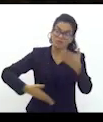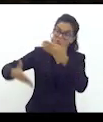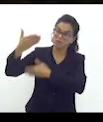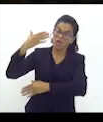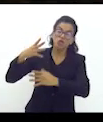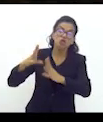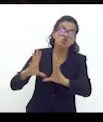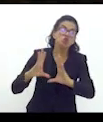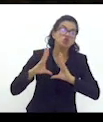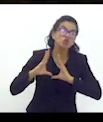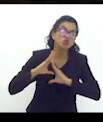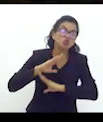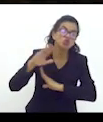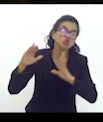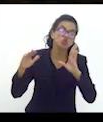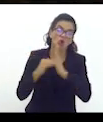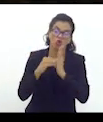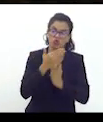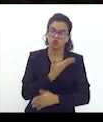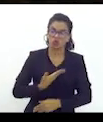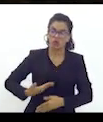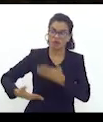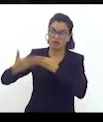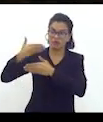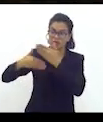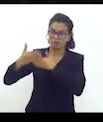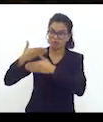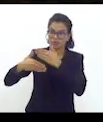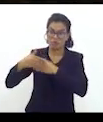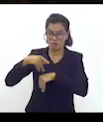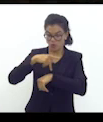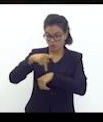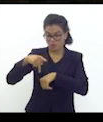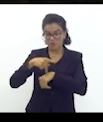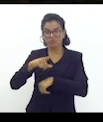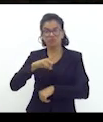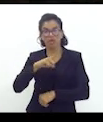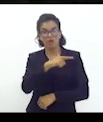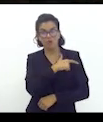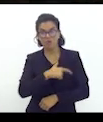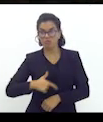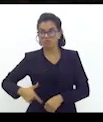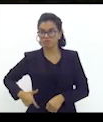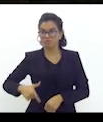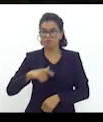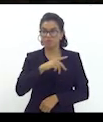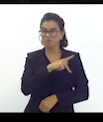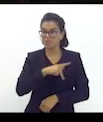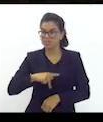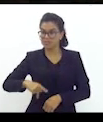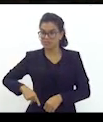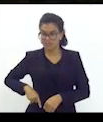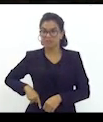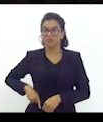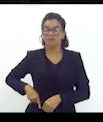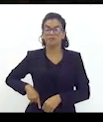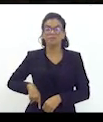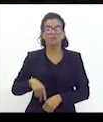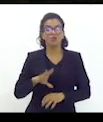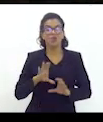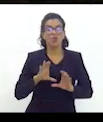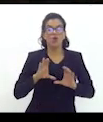governos, que o país tem um presidente da República, um